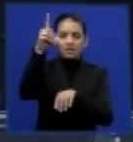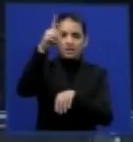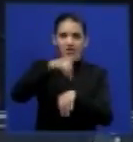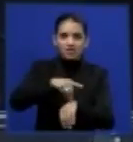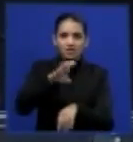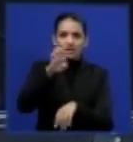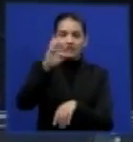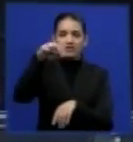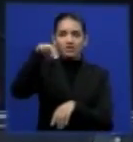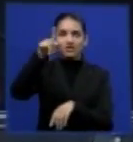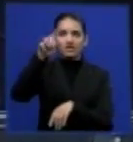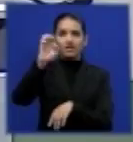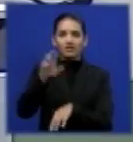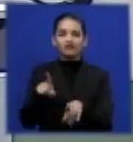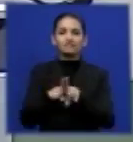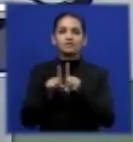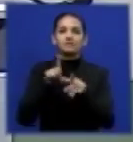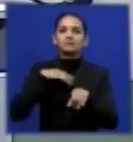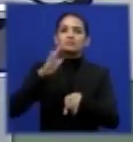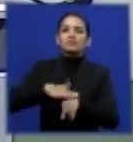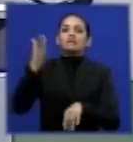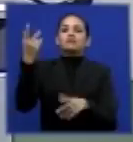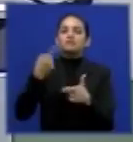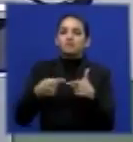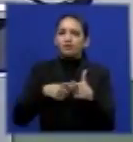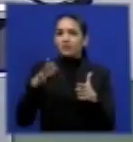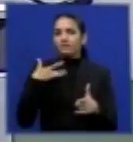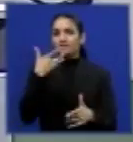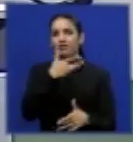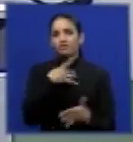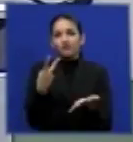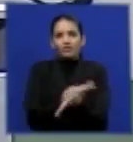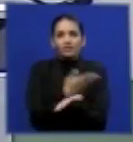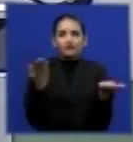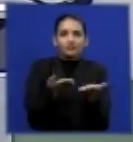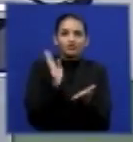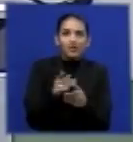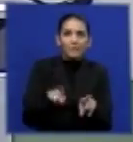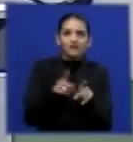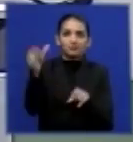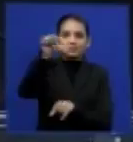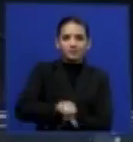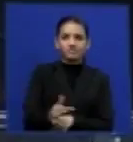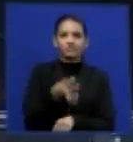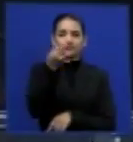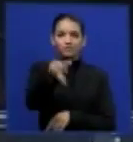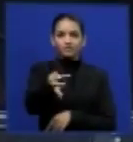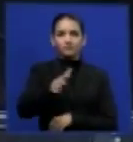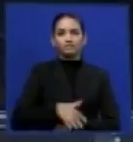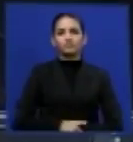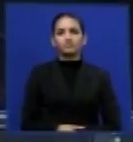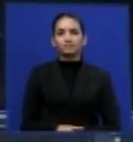público de saúde que enfrenta atualmente problemas graves de infraestrutura tal como nos órgãos ambientais